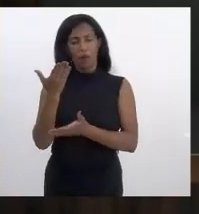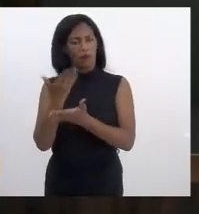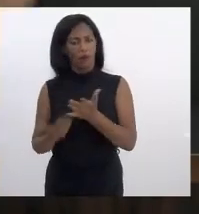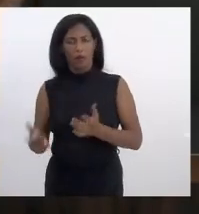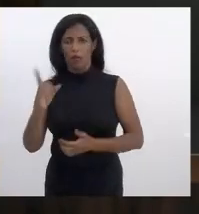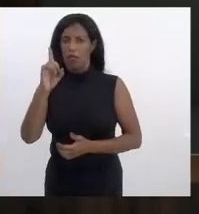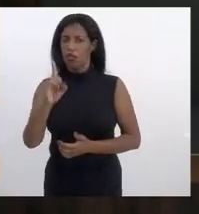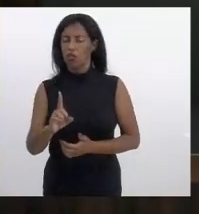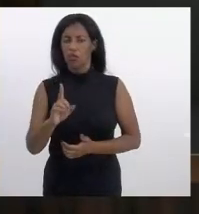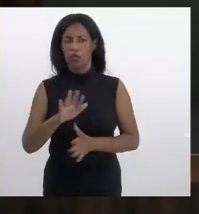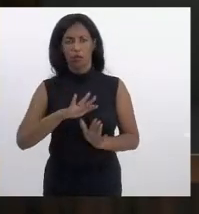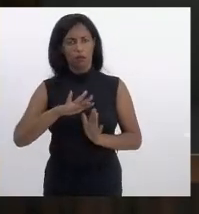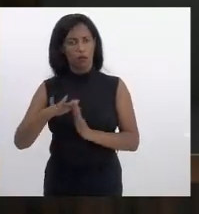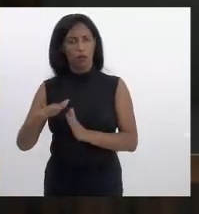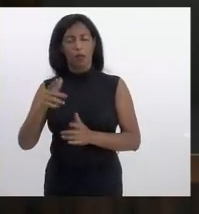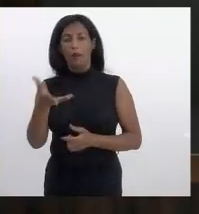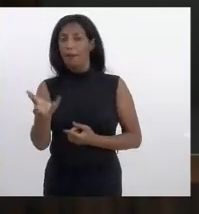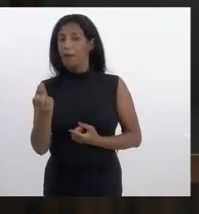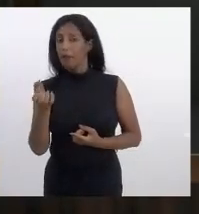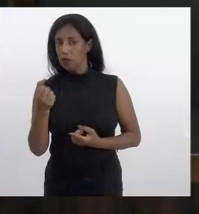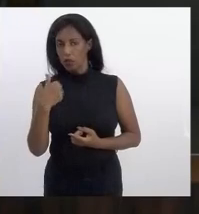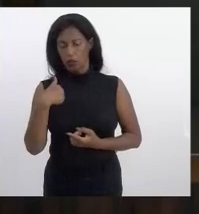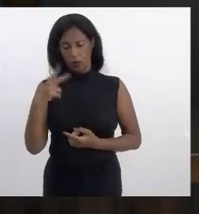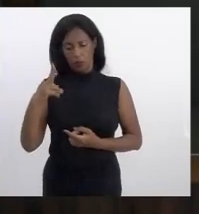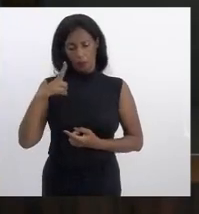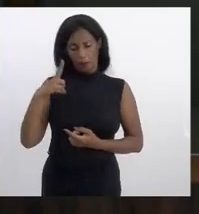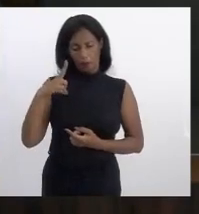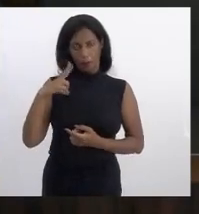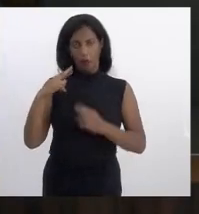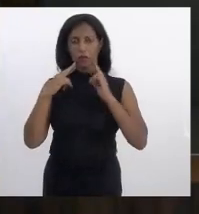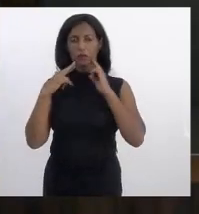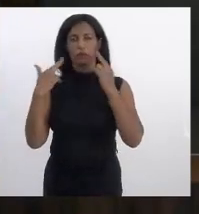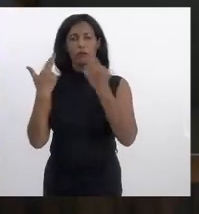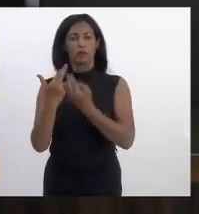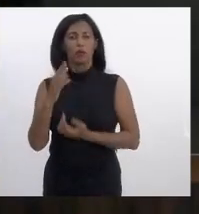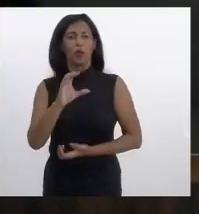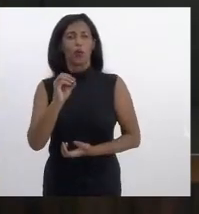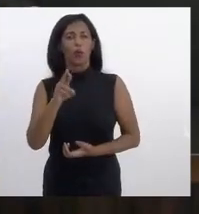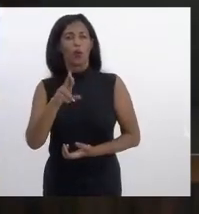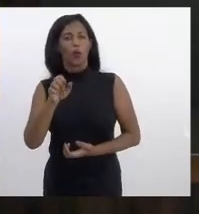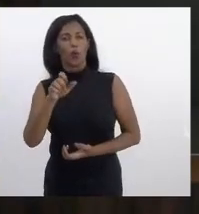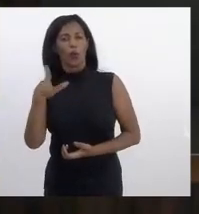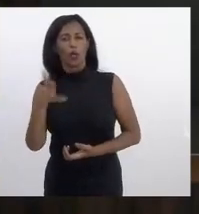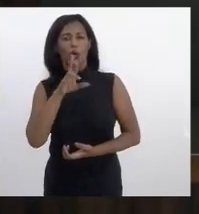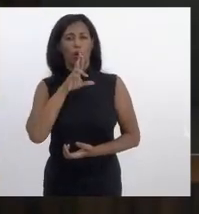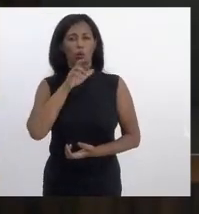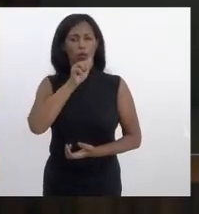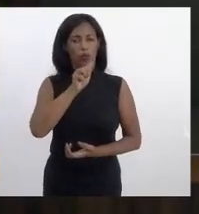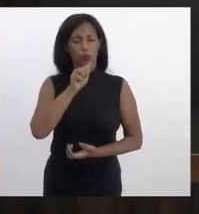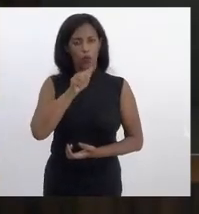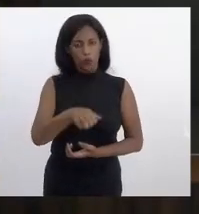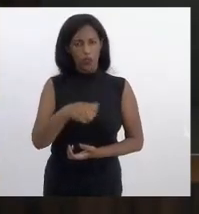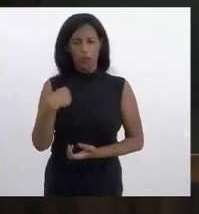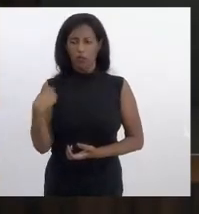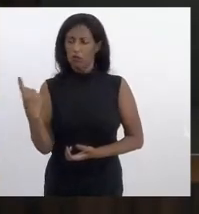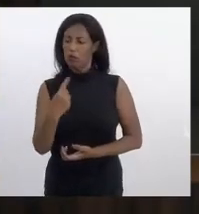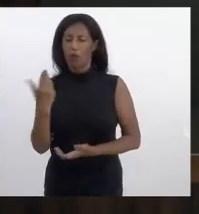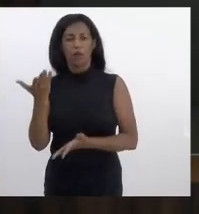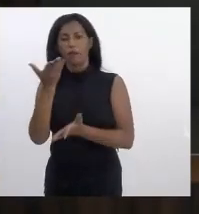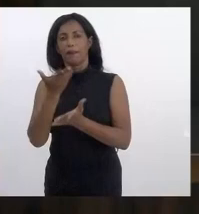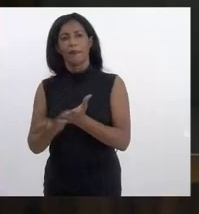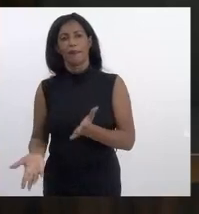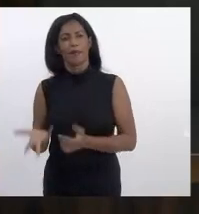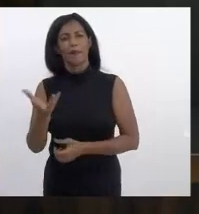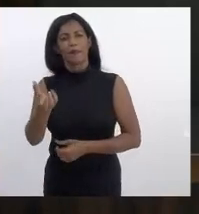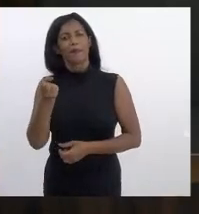vai perder direito a respeito disso pensionistas Eu particularmente tive uma reunião com o Coronel Salema Rodrigo Amorim nós não vamos